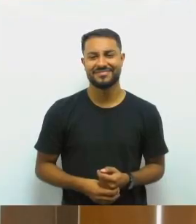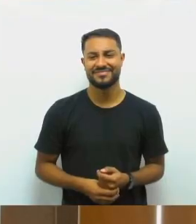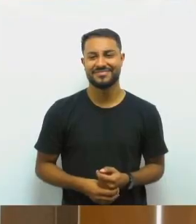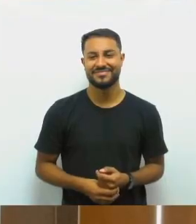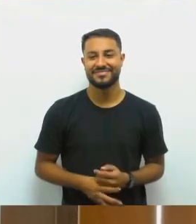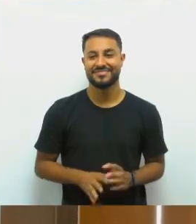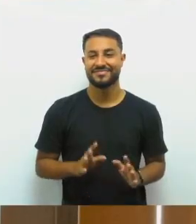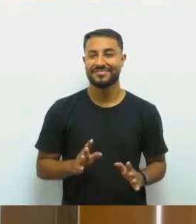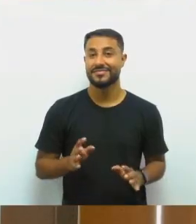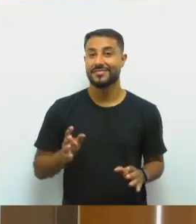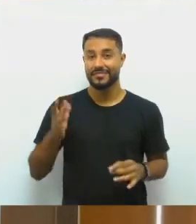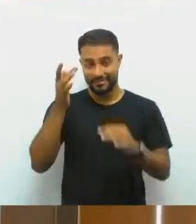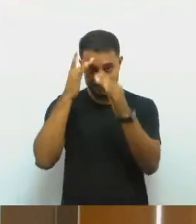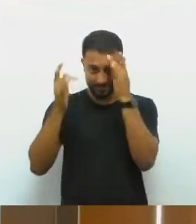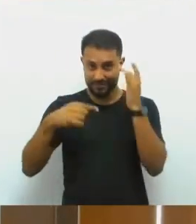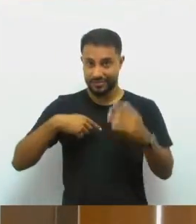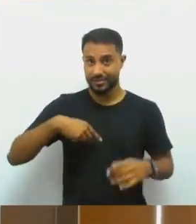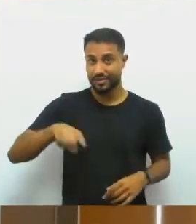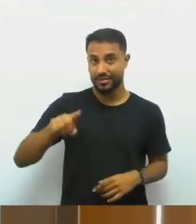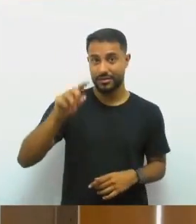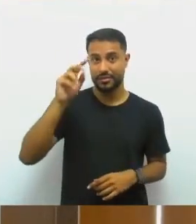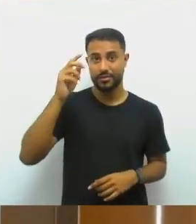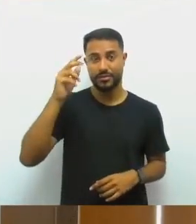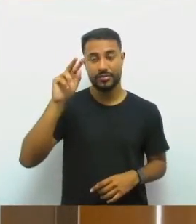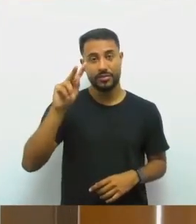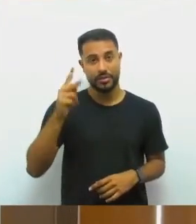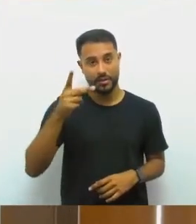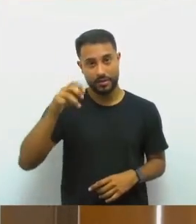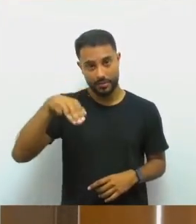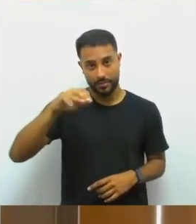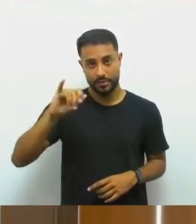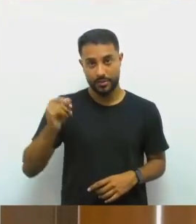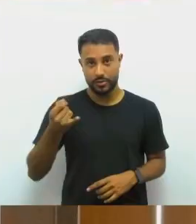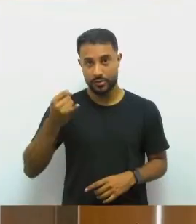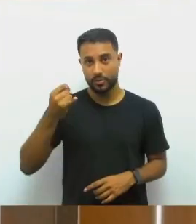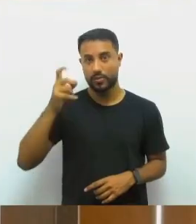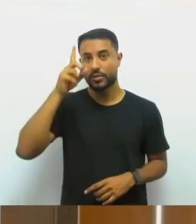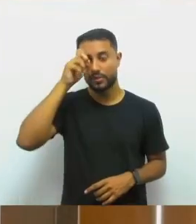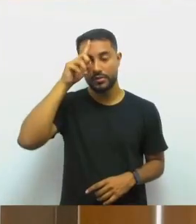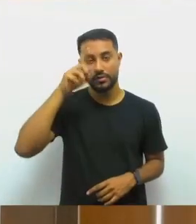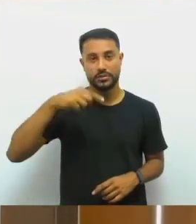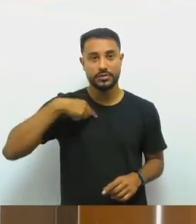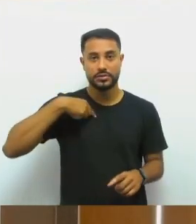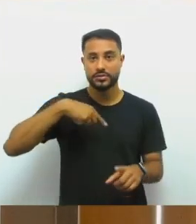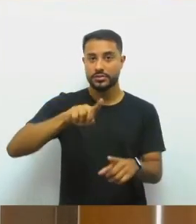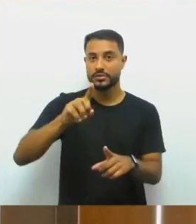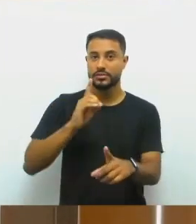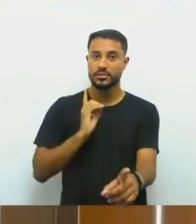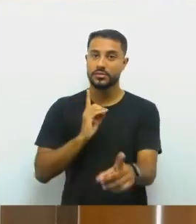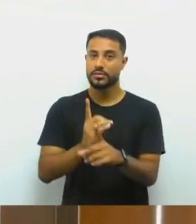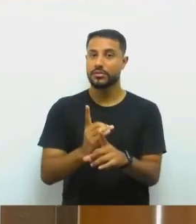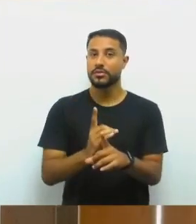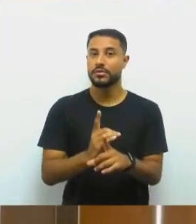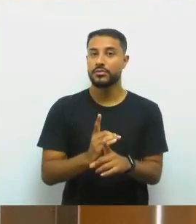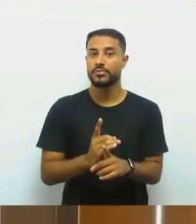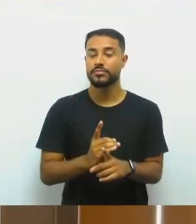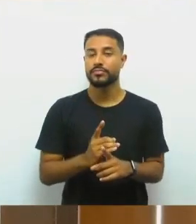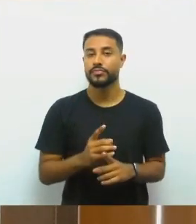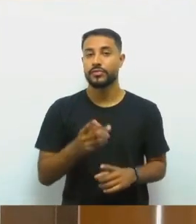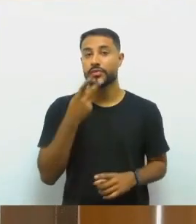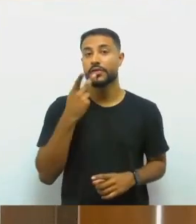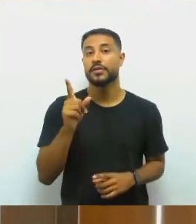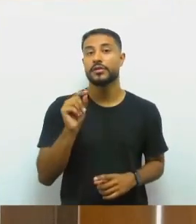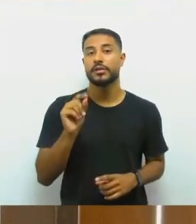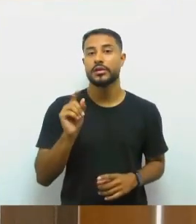o HMJ sobre o argumento de que no HMJ vai demorar, mas vai ser atendido.